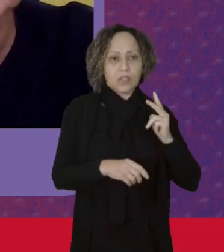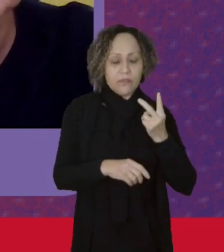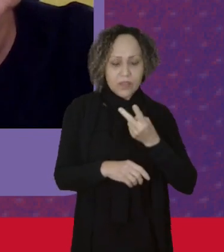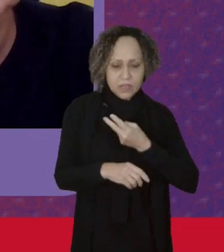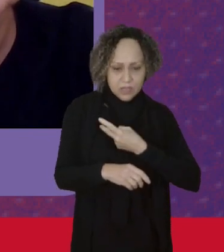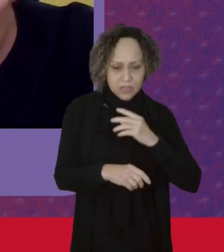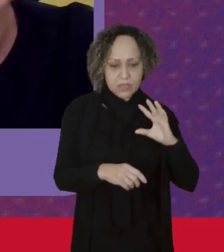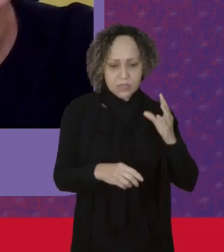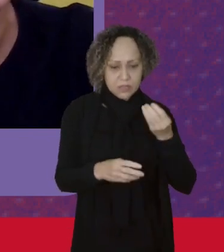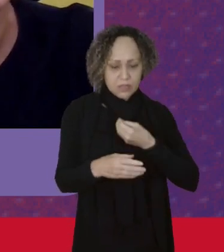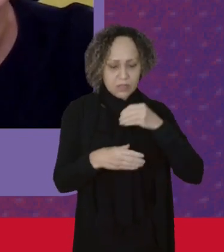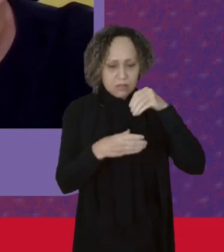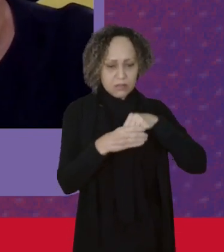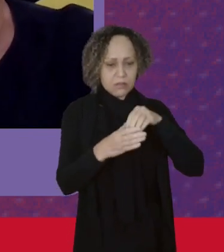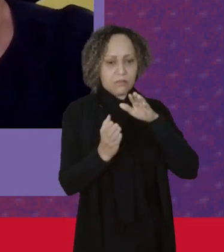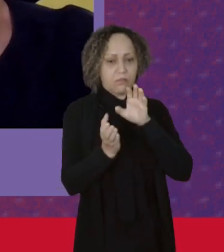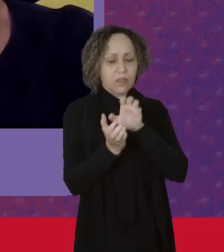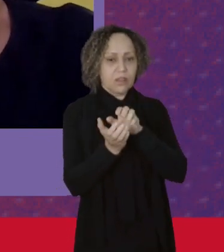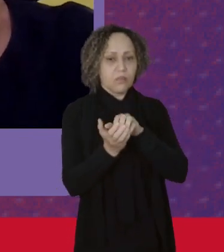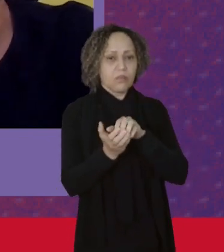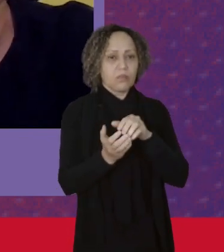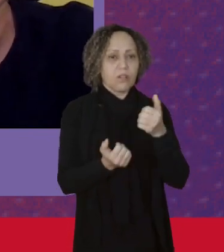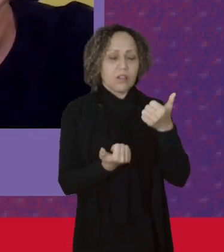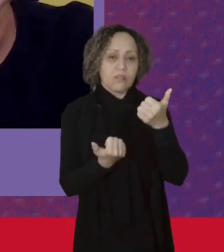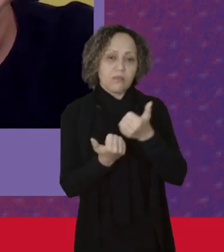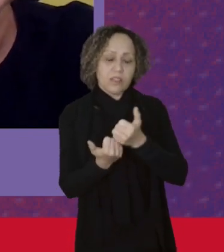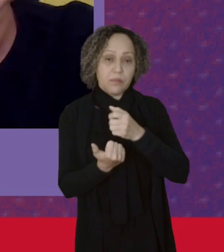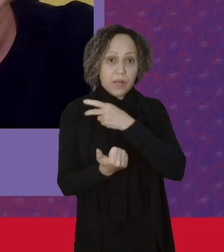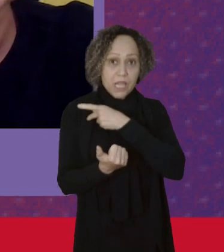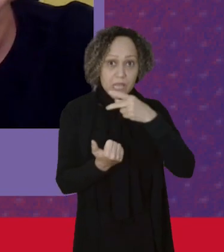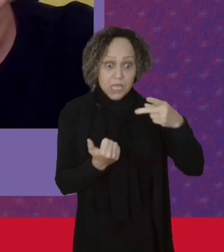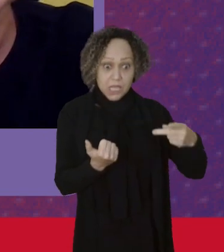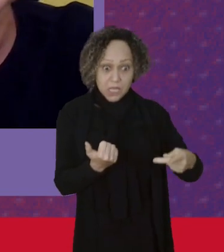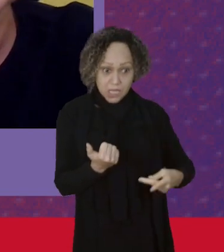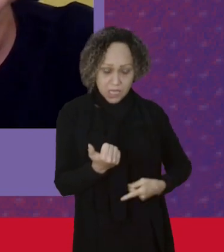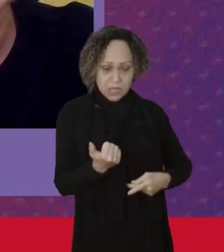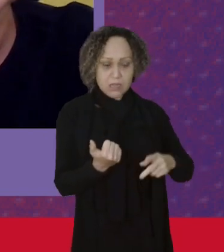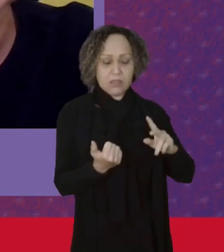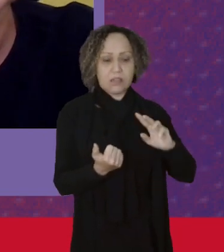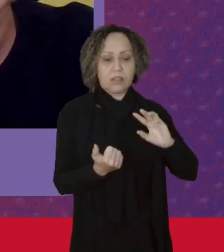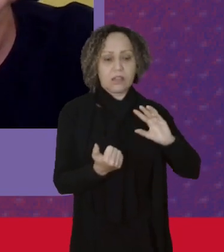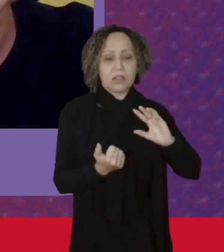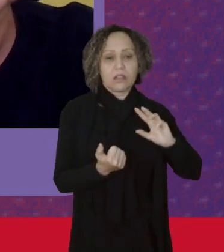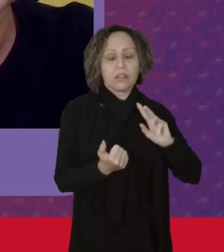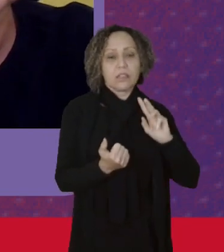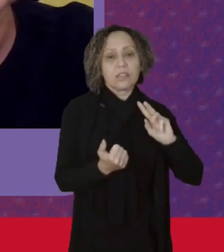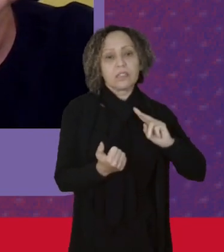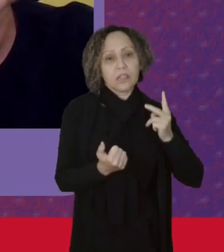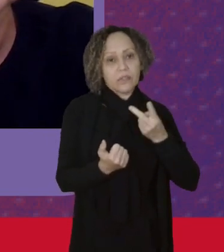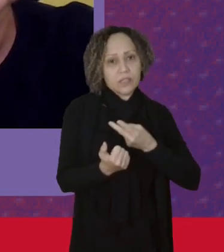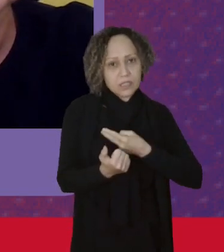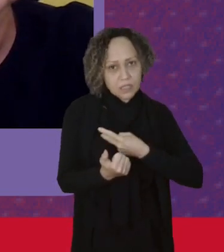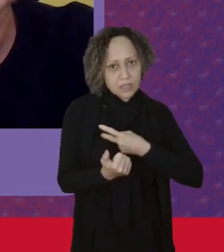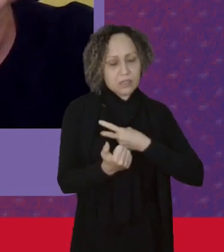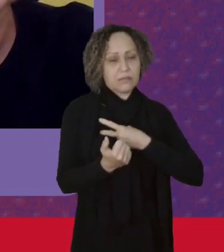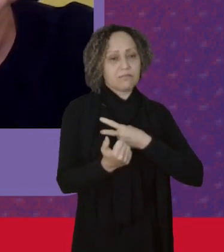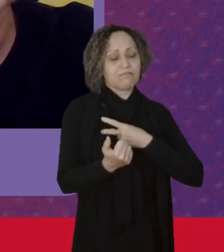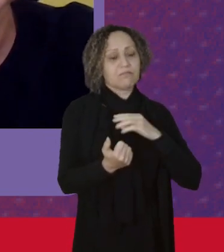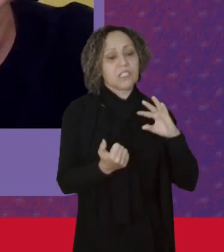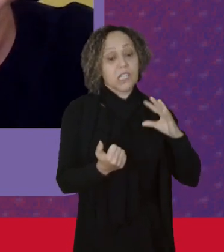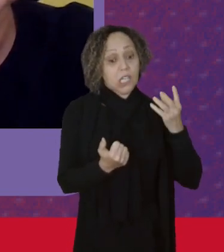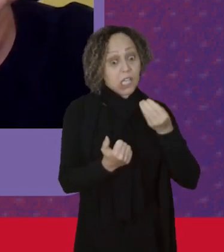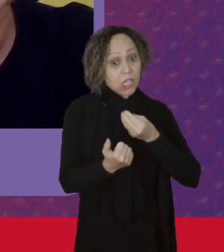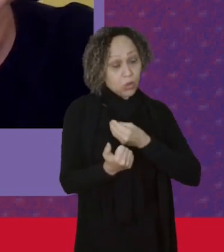vice-presidenta da Associação Nacional de Travestis e Transsexuais, ANTRA. Então, essas